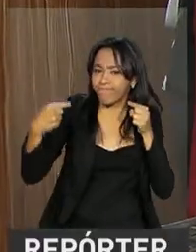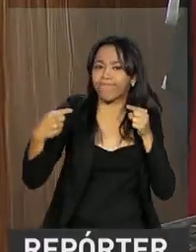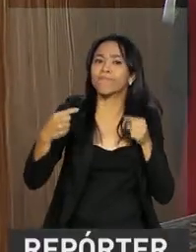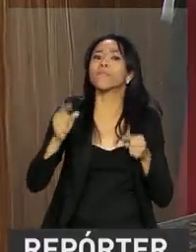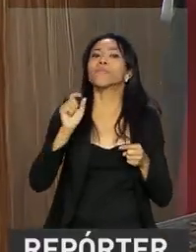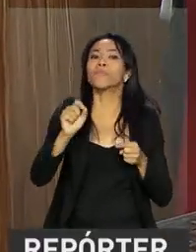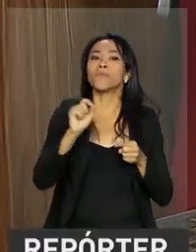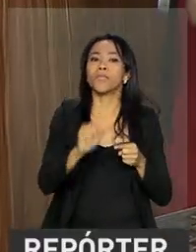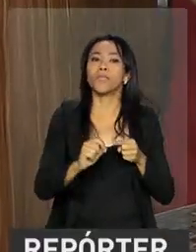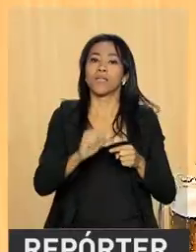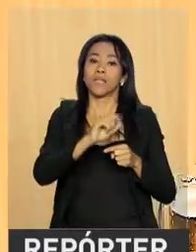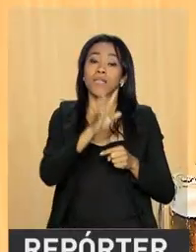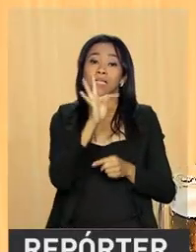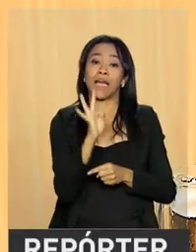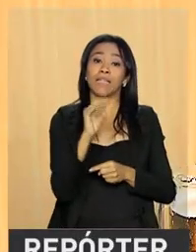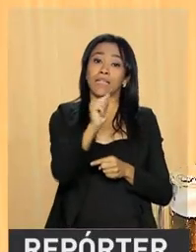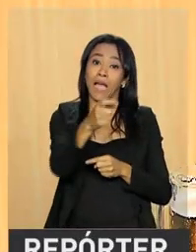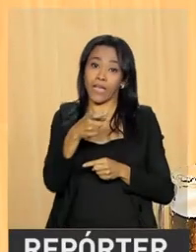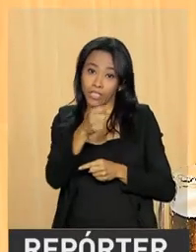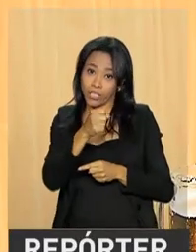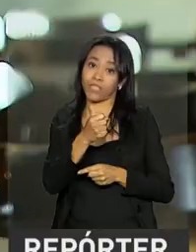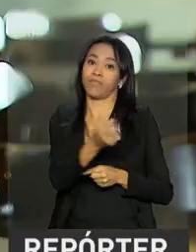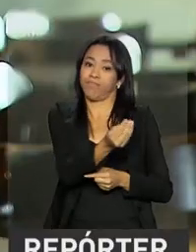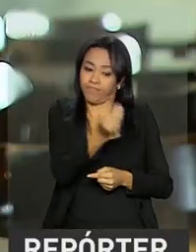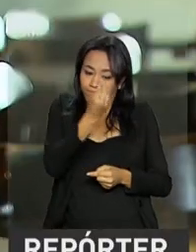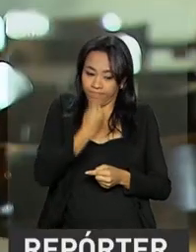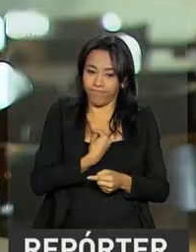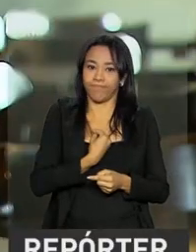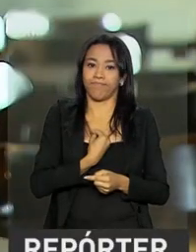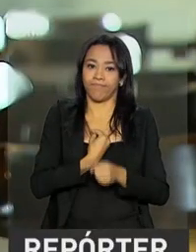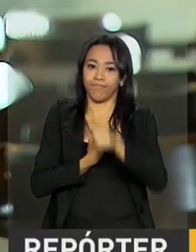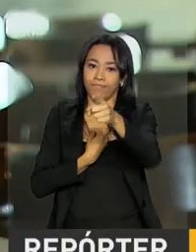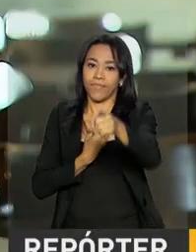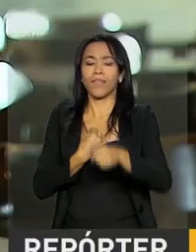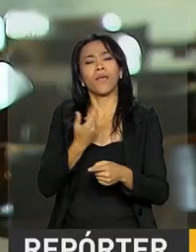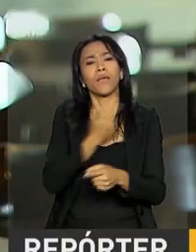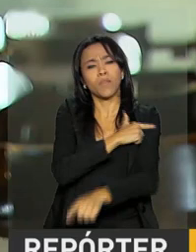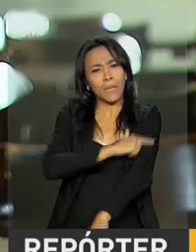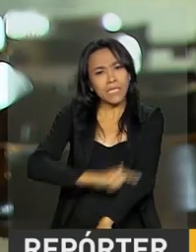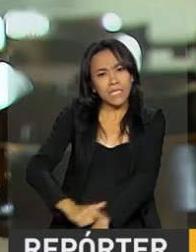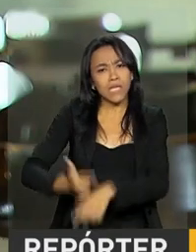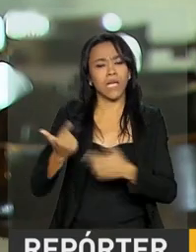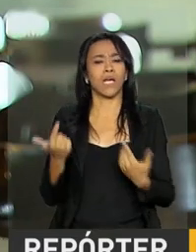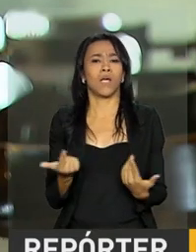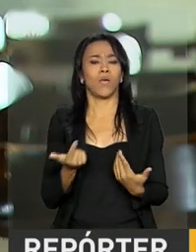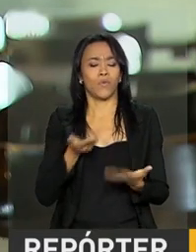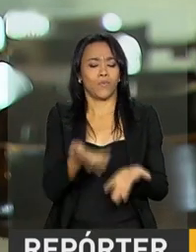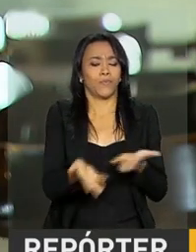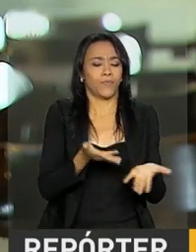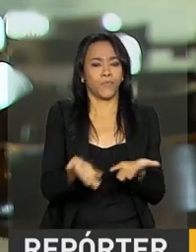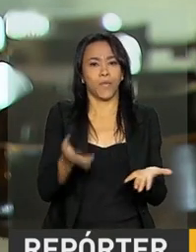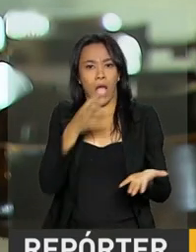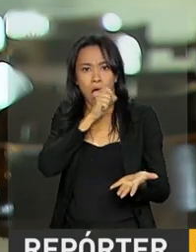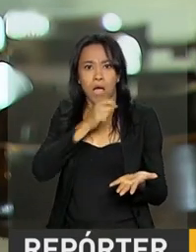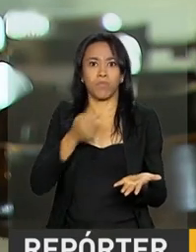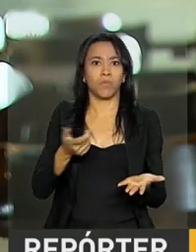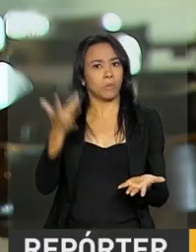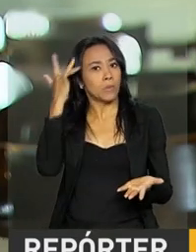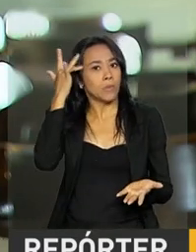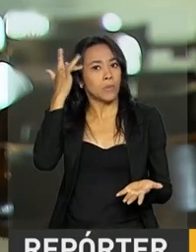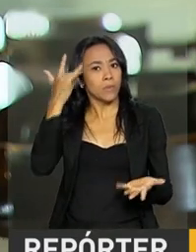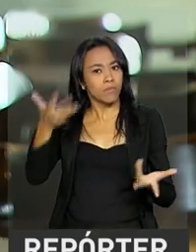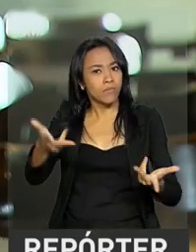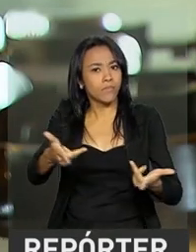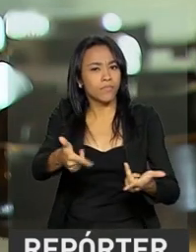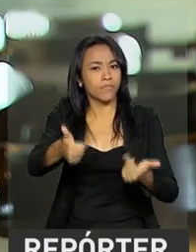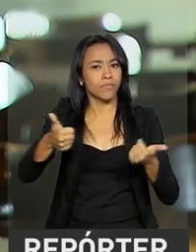para receber a taxa de serviço dos clientes que atende. O segredo é esse, é o carisma, é a educação, é o atendimento rápido, procurar atender bem,